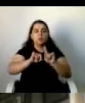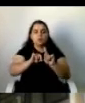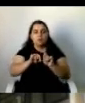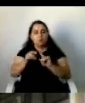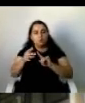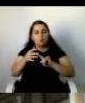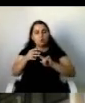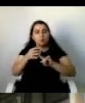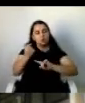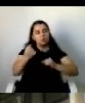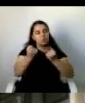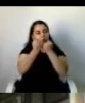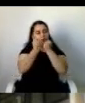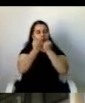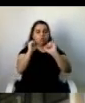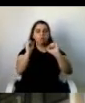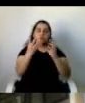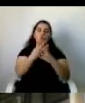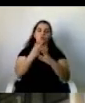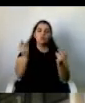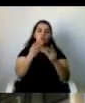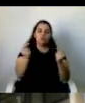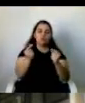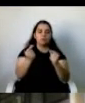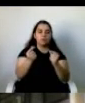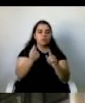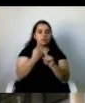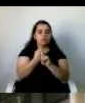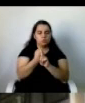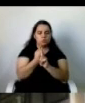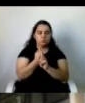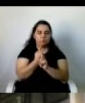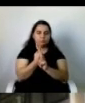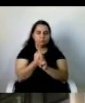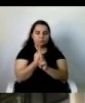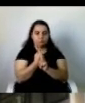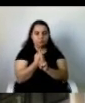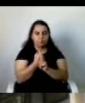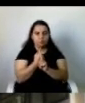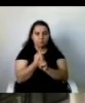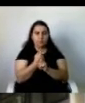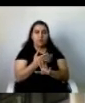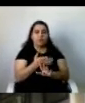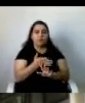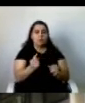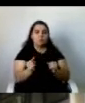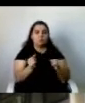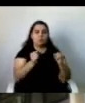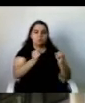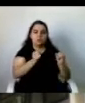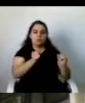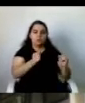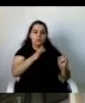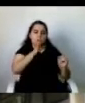e poderem autonomamente tratar de qualquer questão. Se as questões da falta